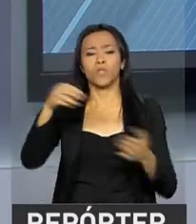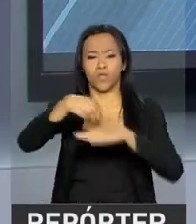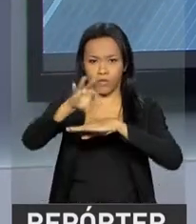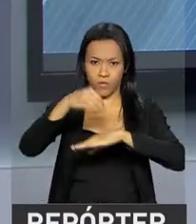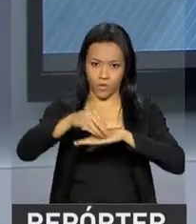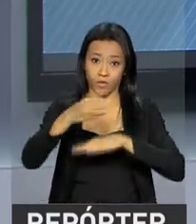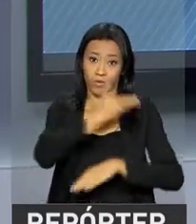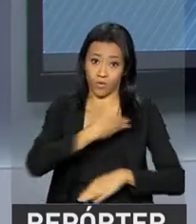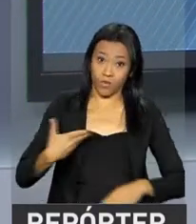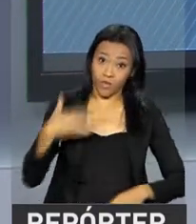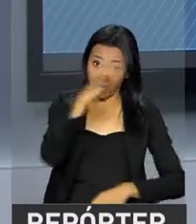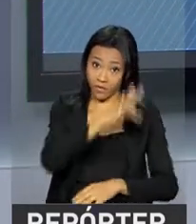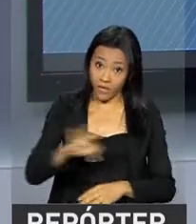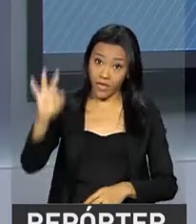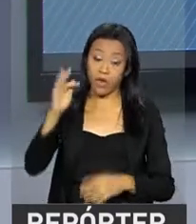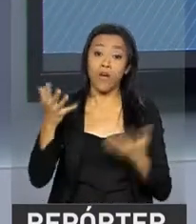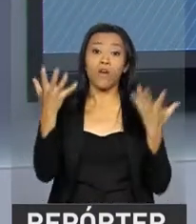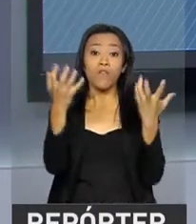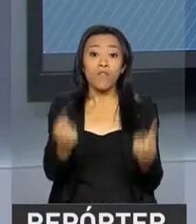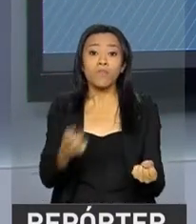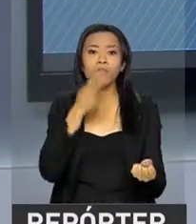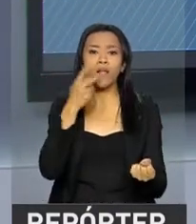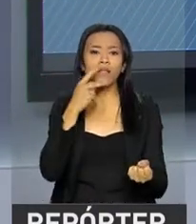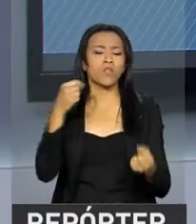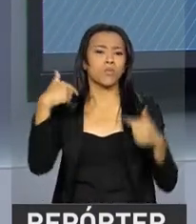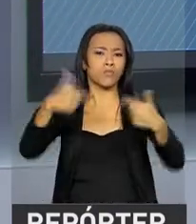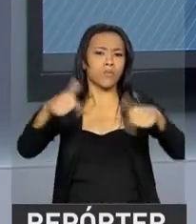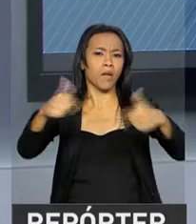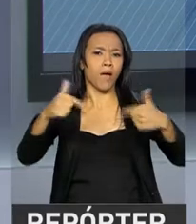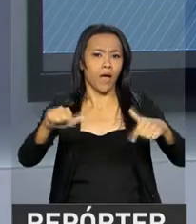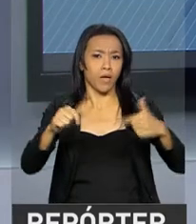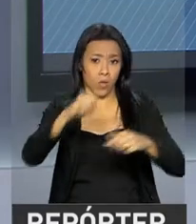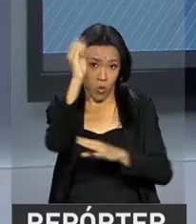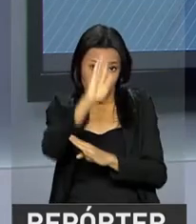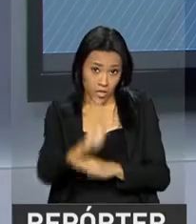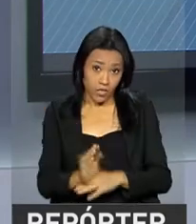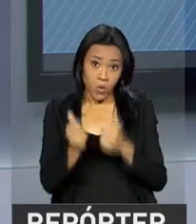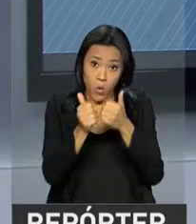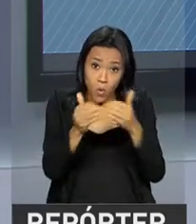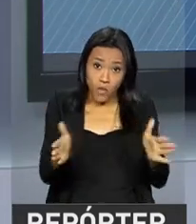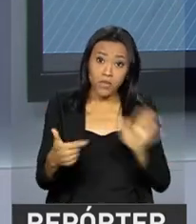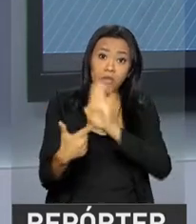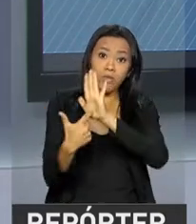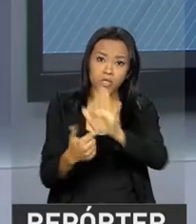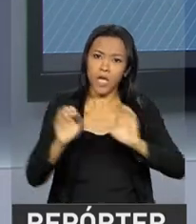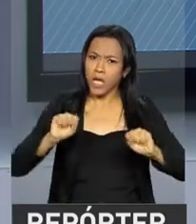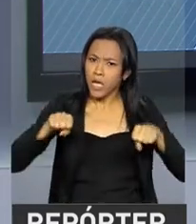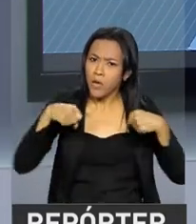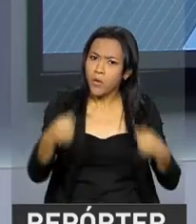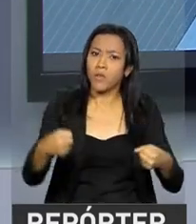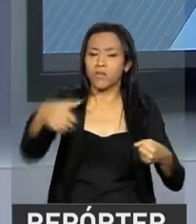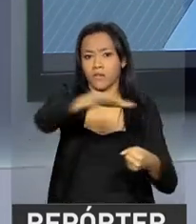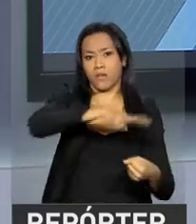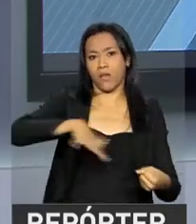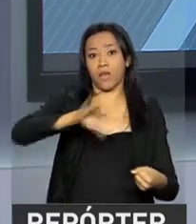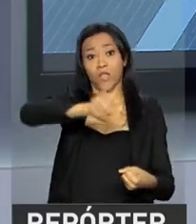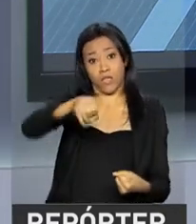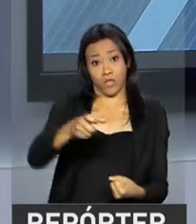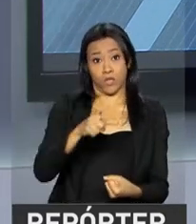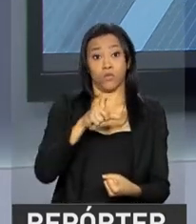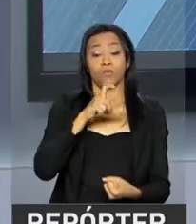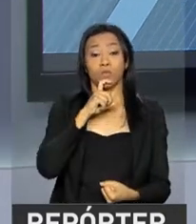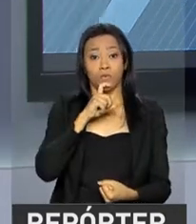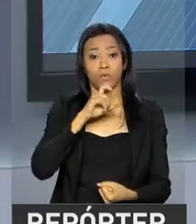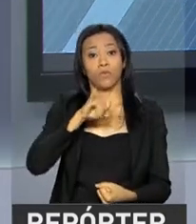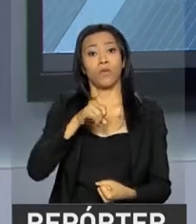federal é hora de falar de geração de emprego o brasil começa a mostrar sinais de recuperação no setor em julho o país registrou